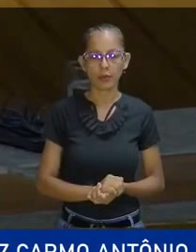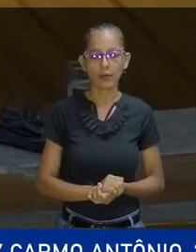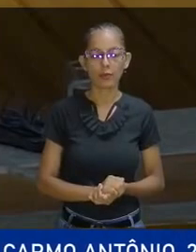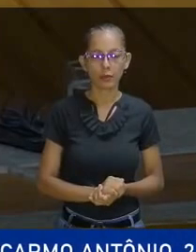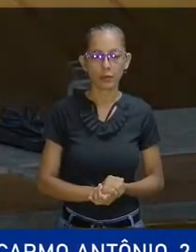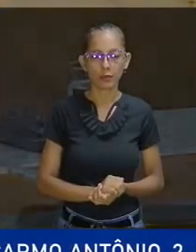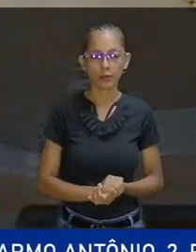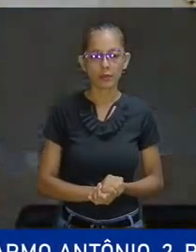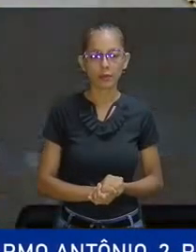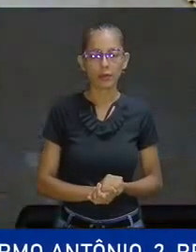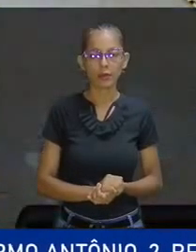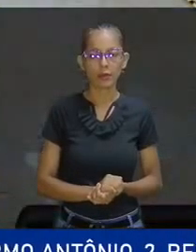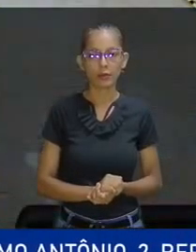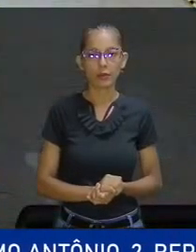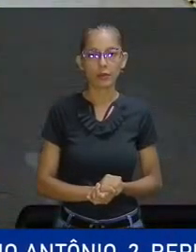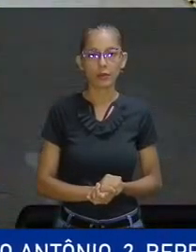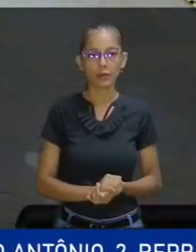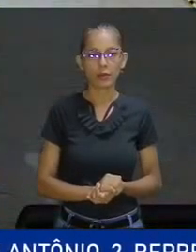regular.